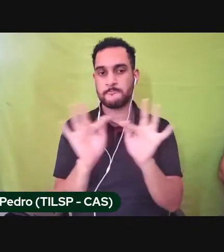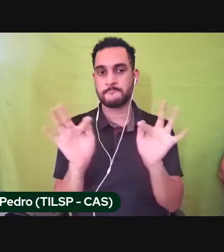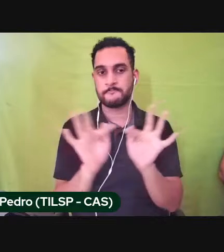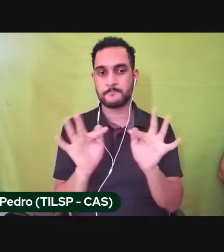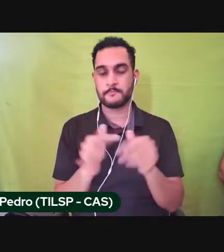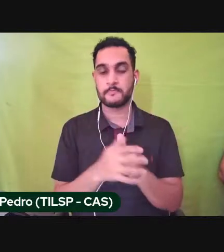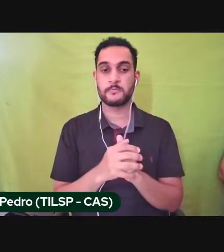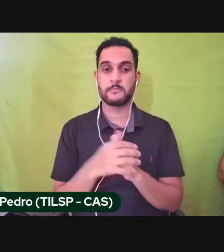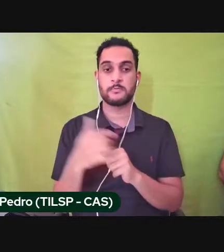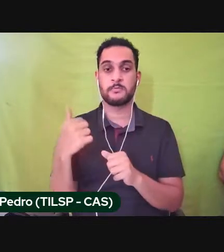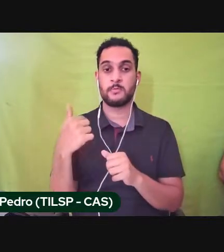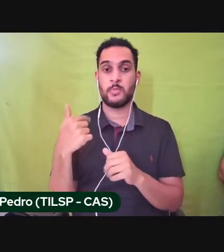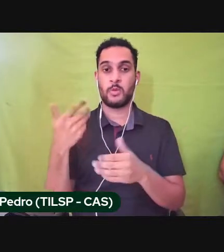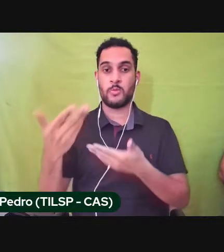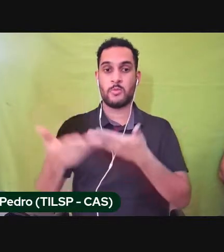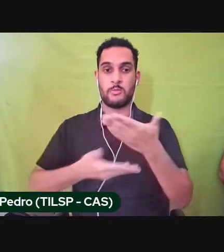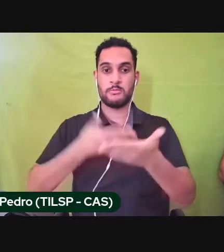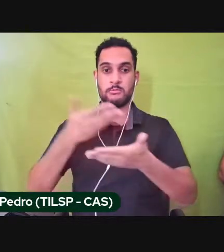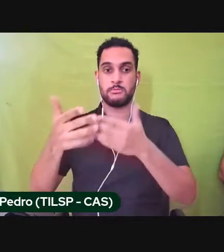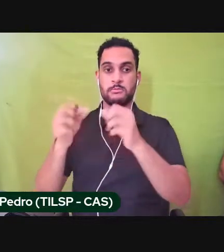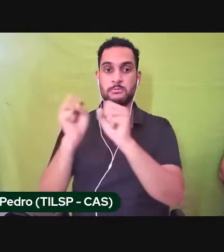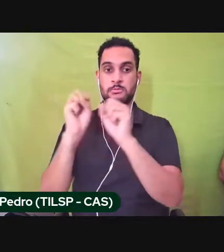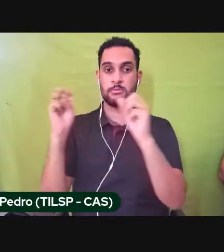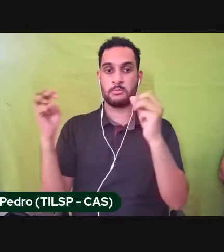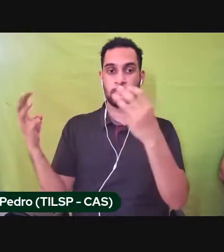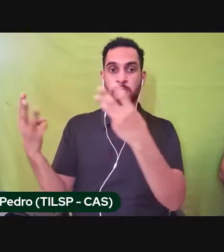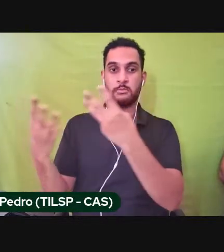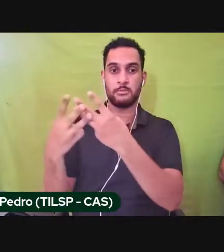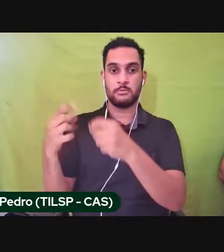eu vou compartilhar os slides que eu preparei